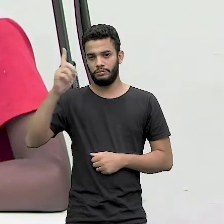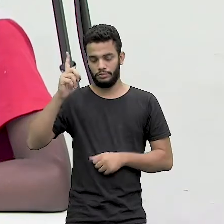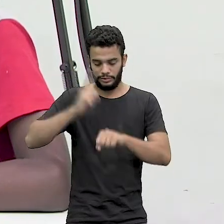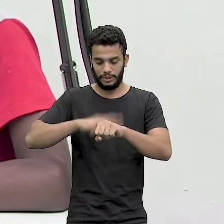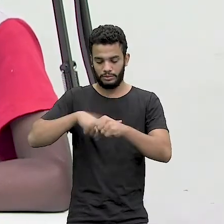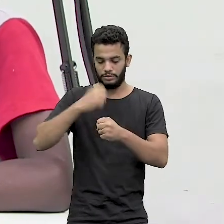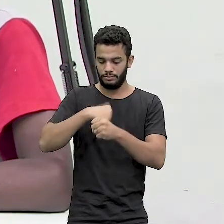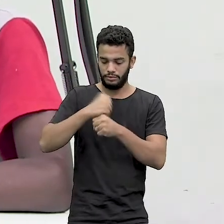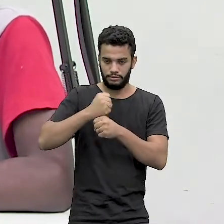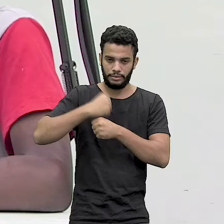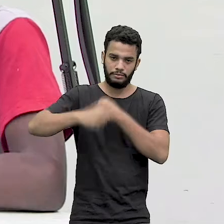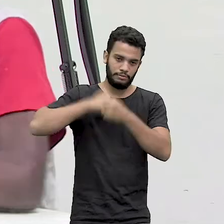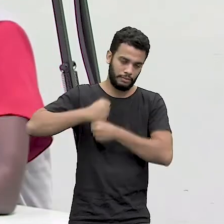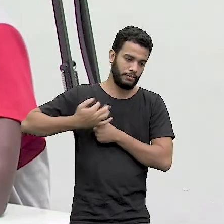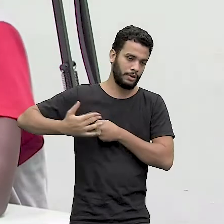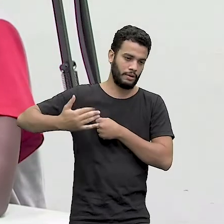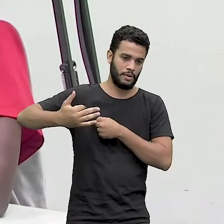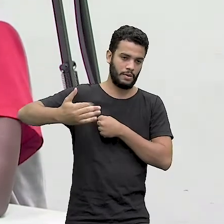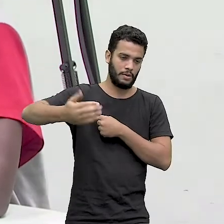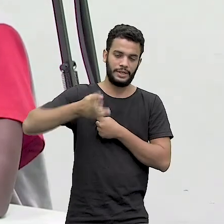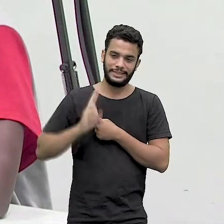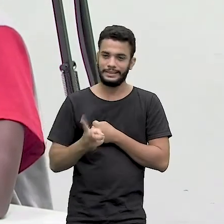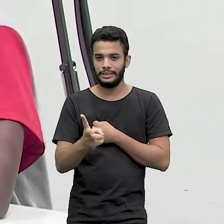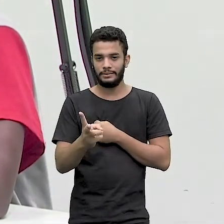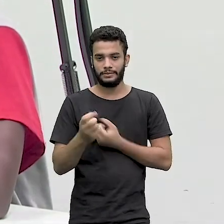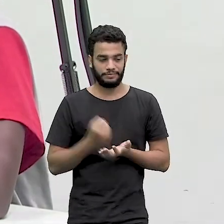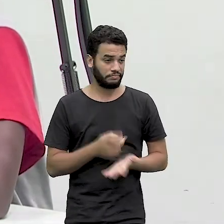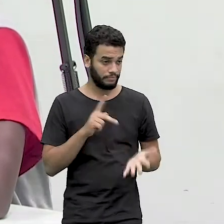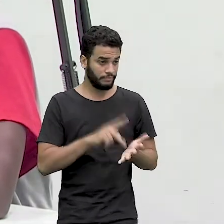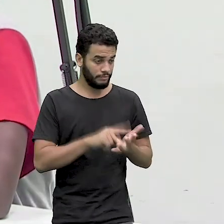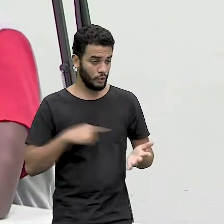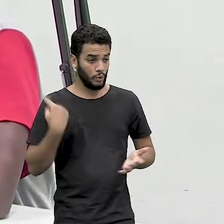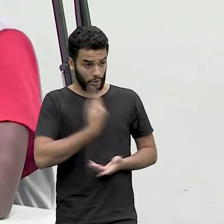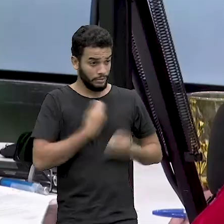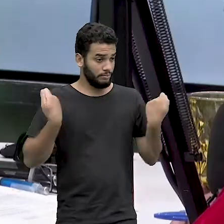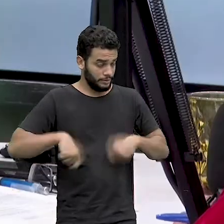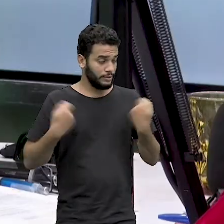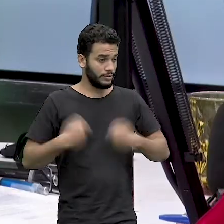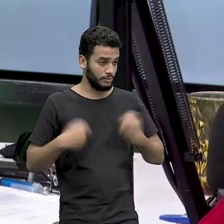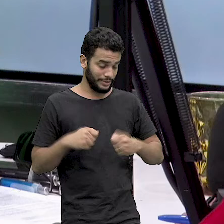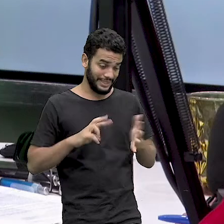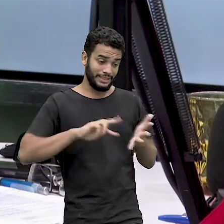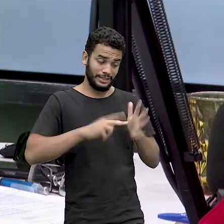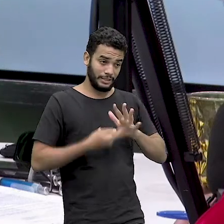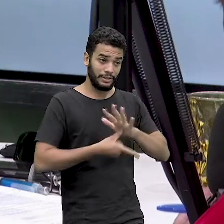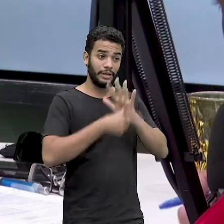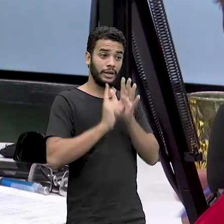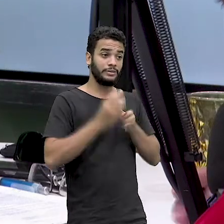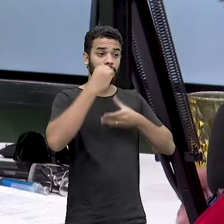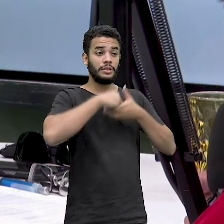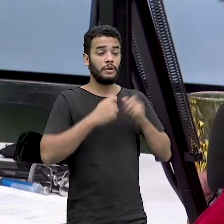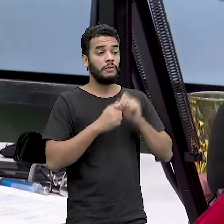querendo ou não, a gente depende disso, né, Rian? Sim, claro. Ó, o Rian deu uma sacada porque aqui o fenomenal Rian do já medieval. O Rian já tá bacana aí, daqui a pouco ele já